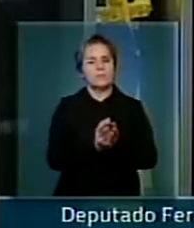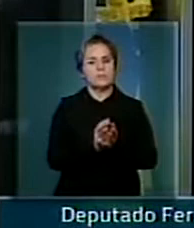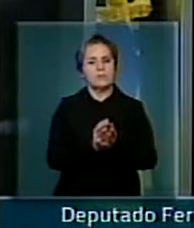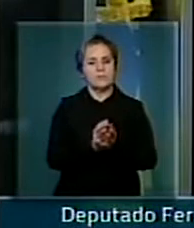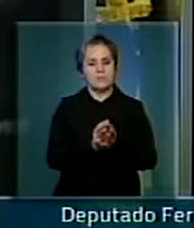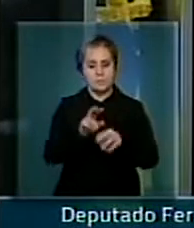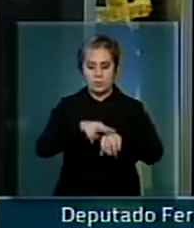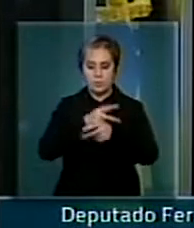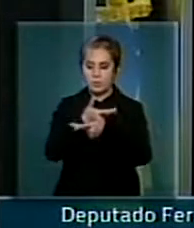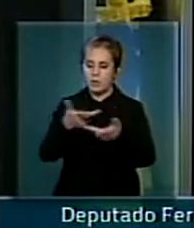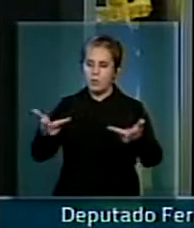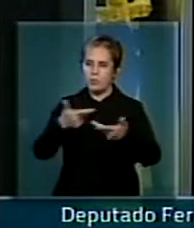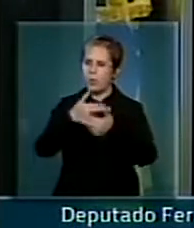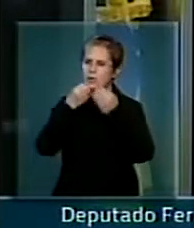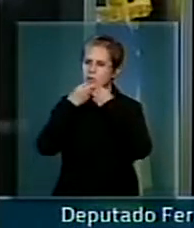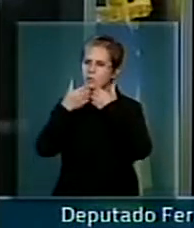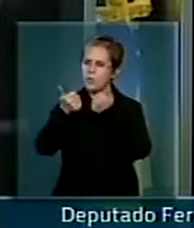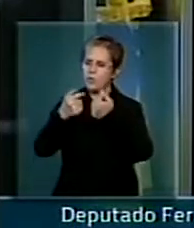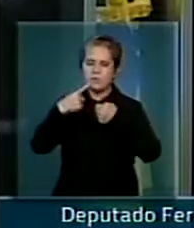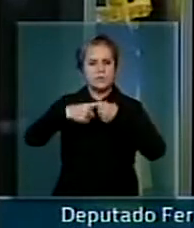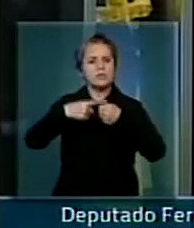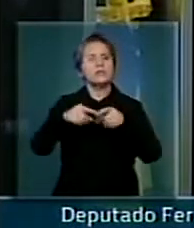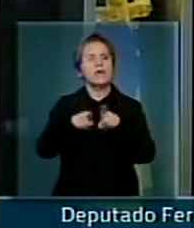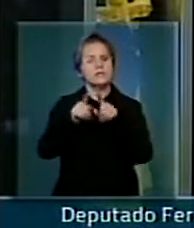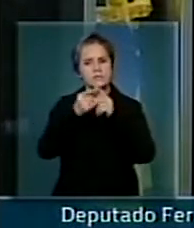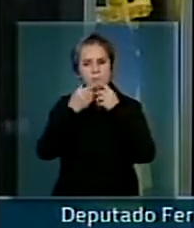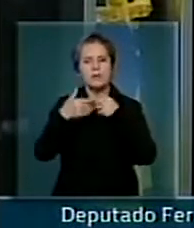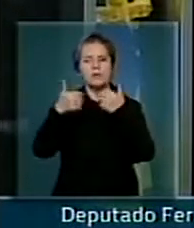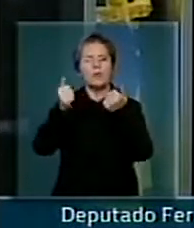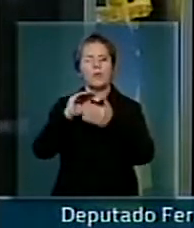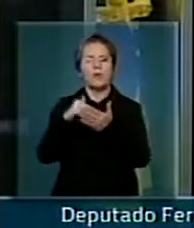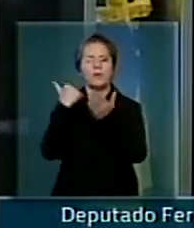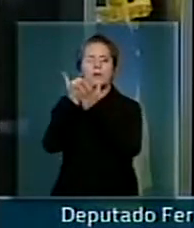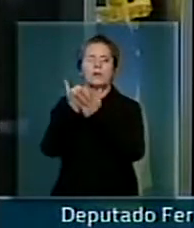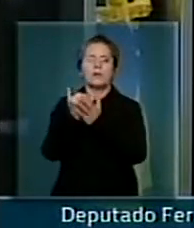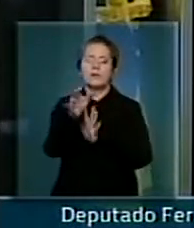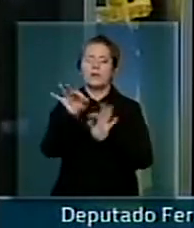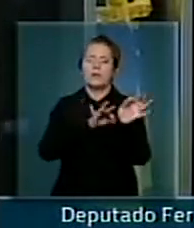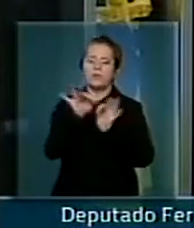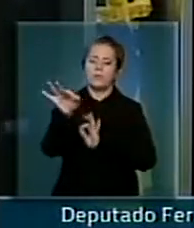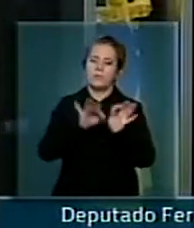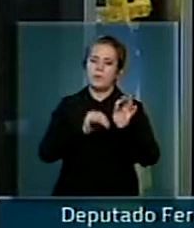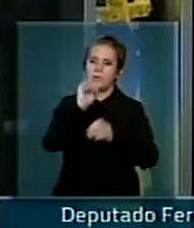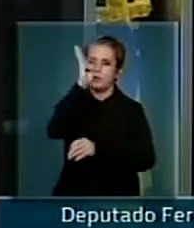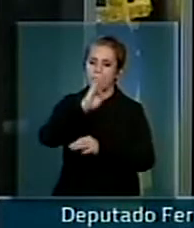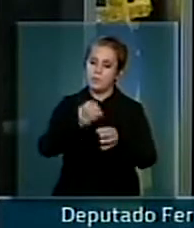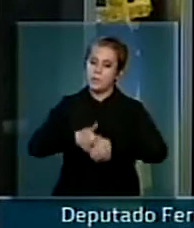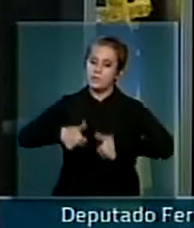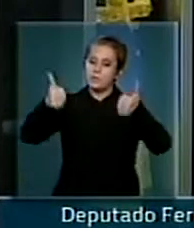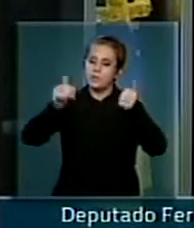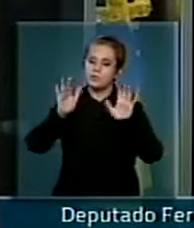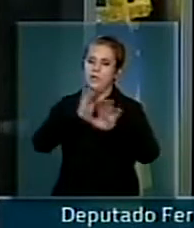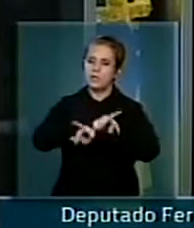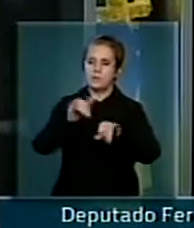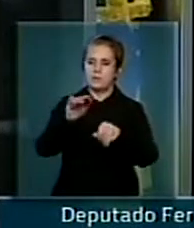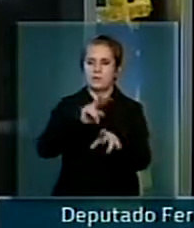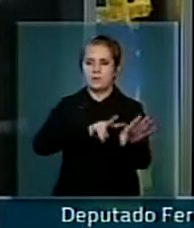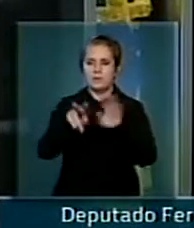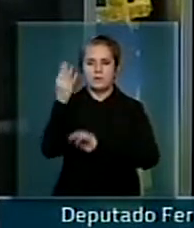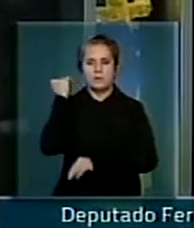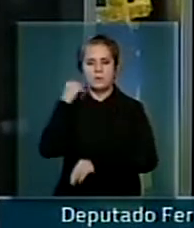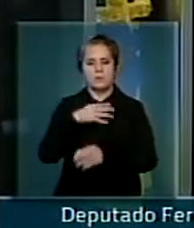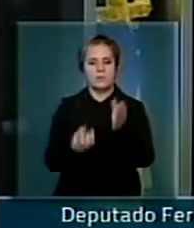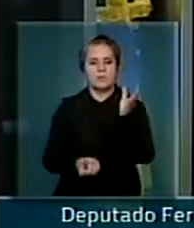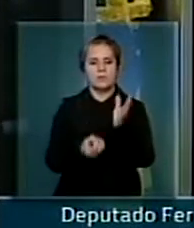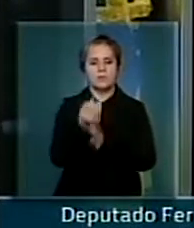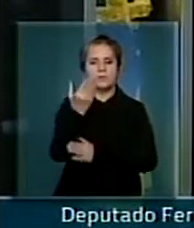as coisas vão bem, na cidade não é diferente. O Plano Brasil Maior, lançado a semana passada, surge como um